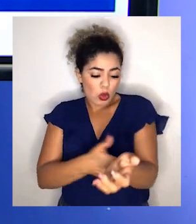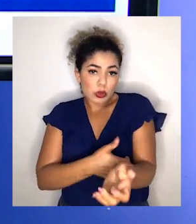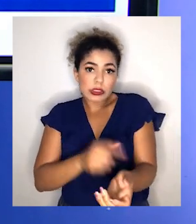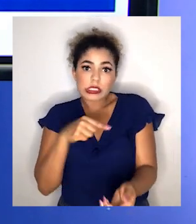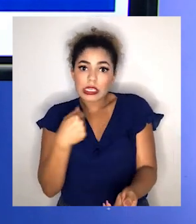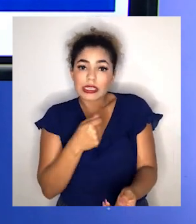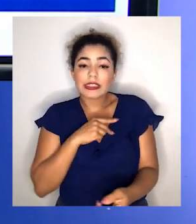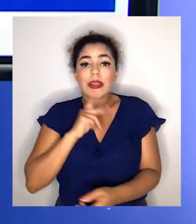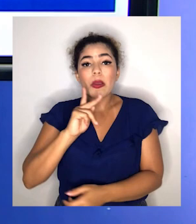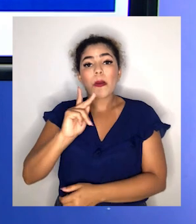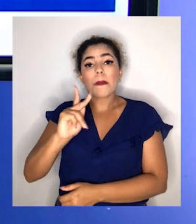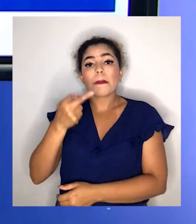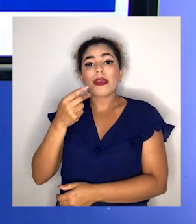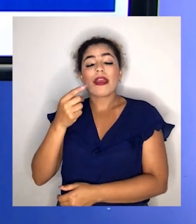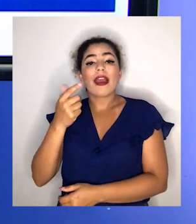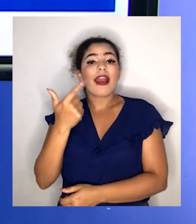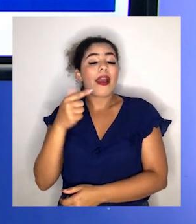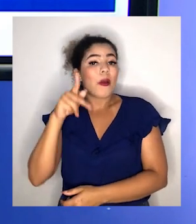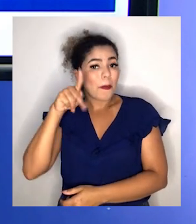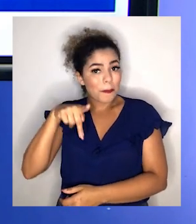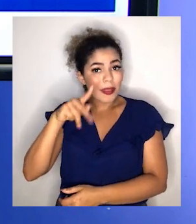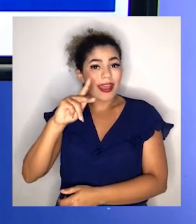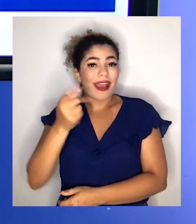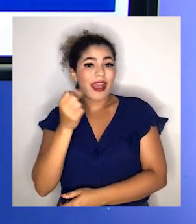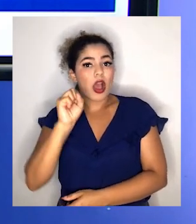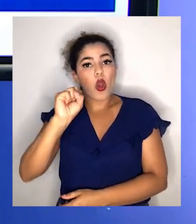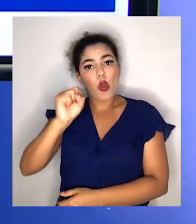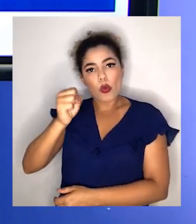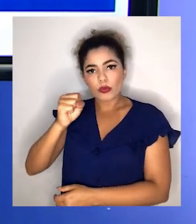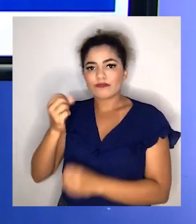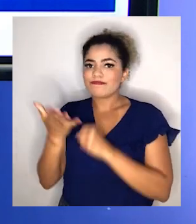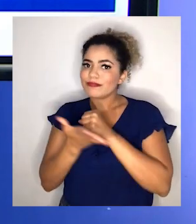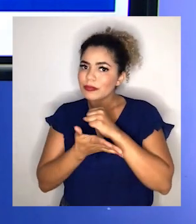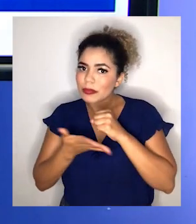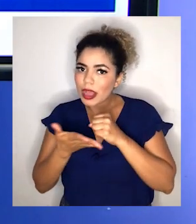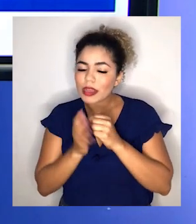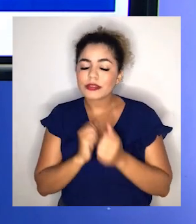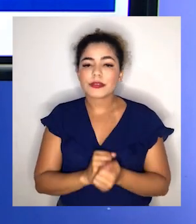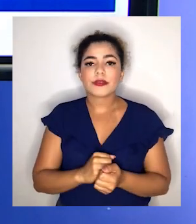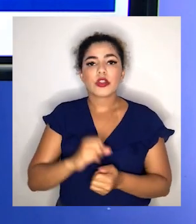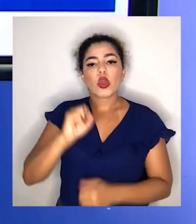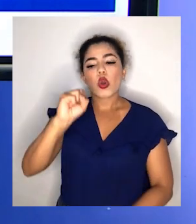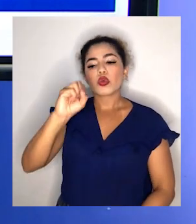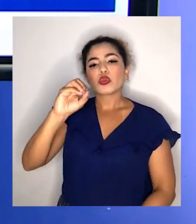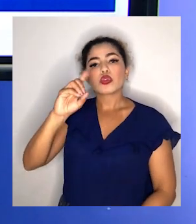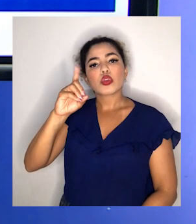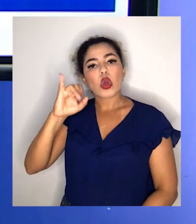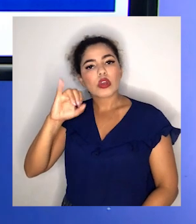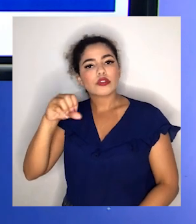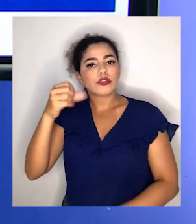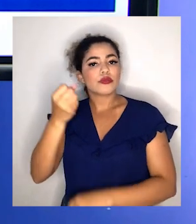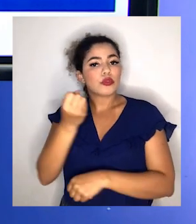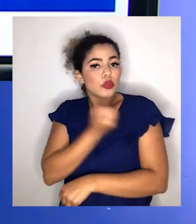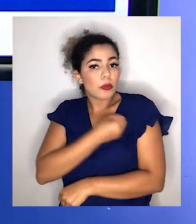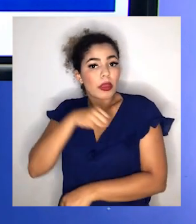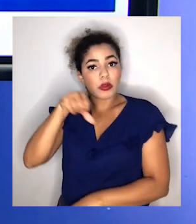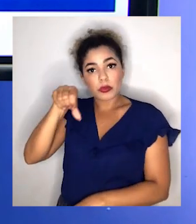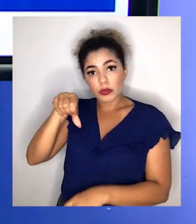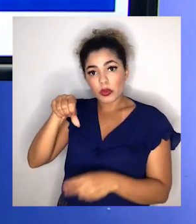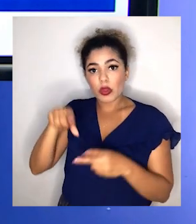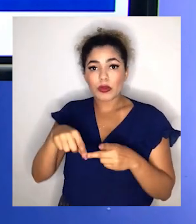sangue, o nosso sangue, ele tem um pH 8, já é um pH básico. Bicarbonato de sódio, pH